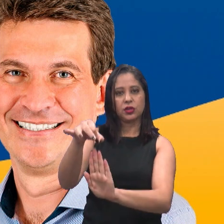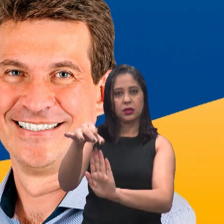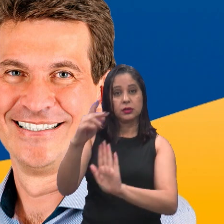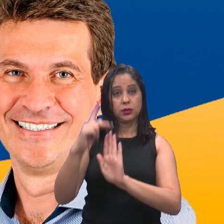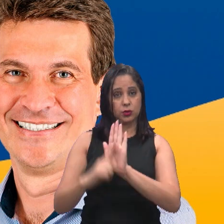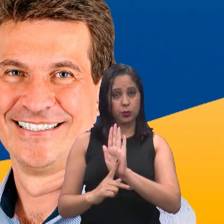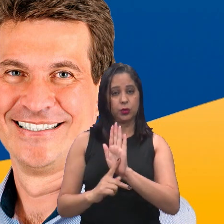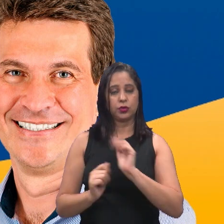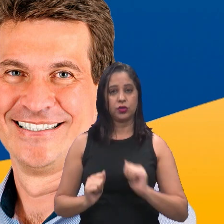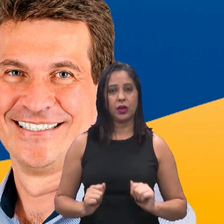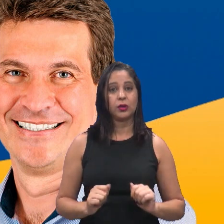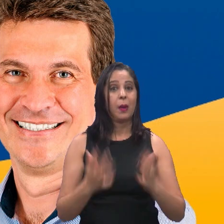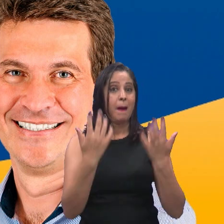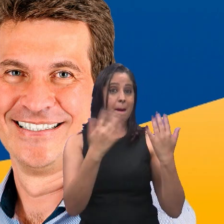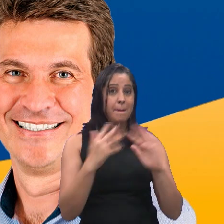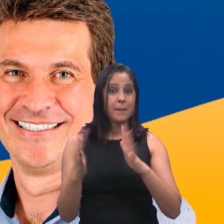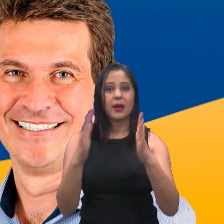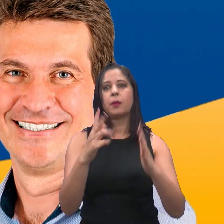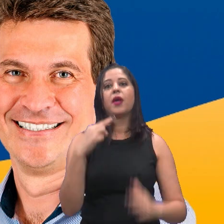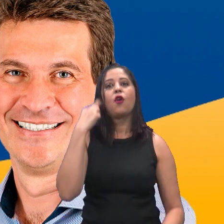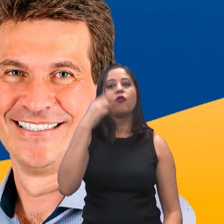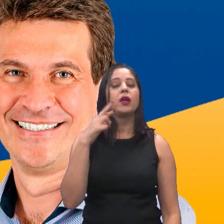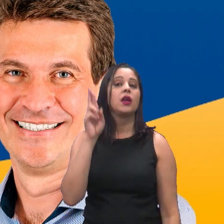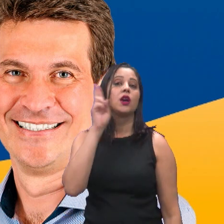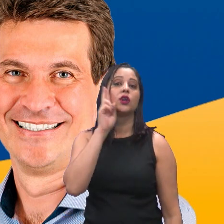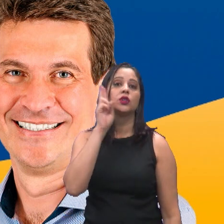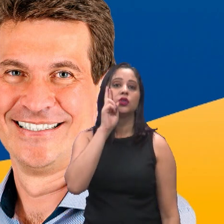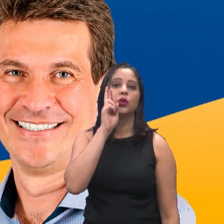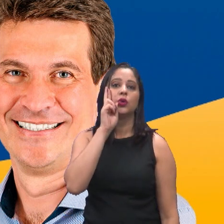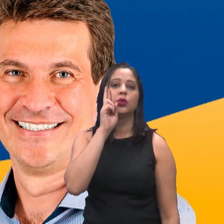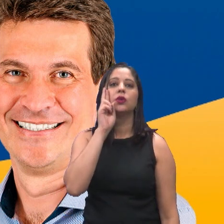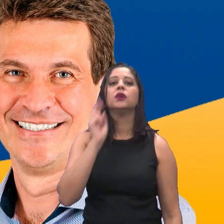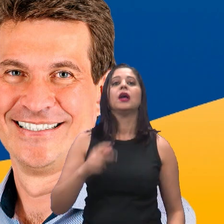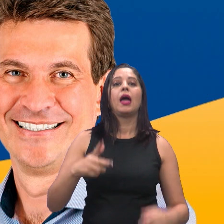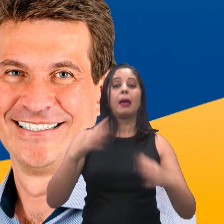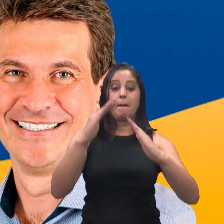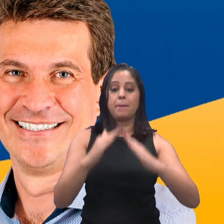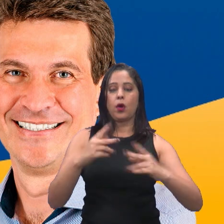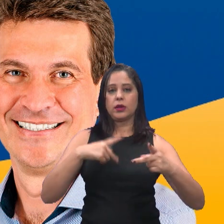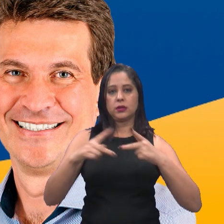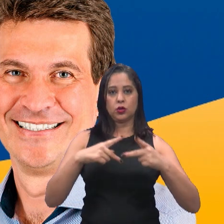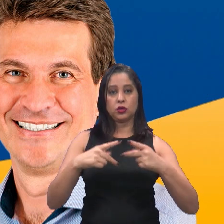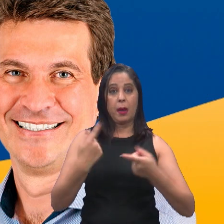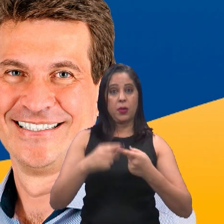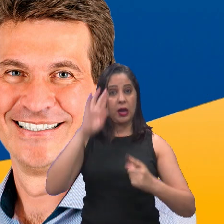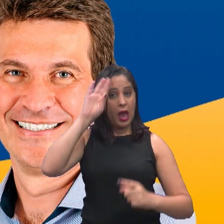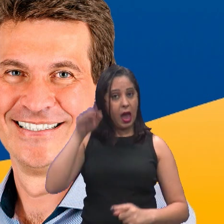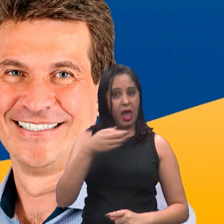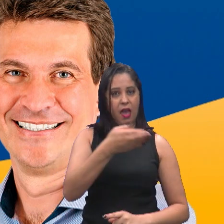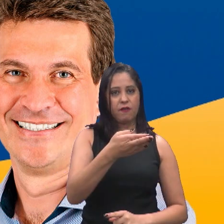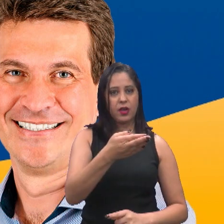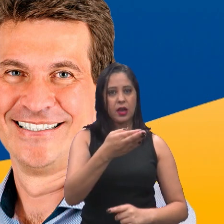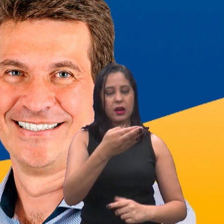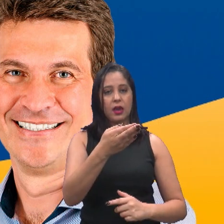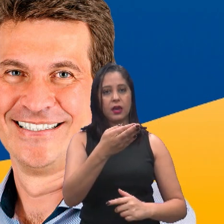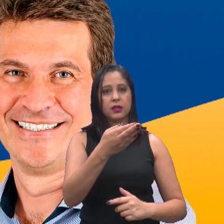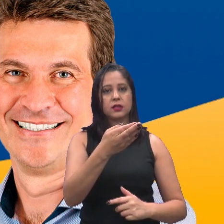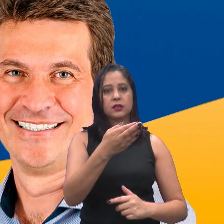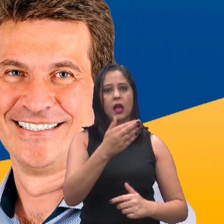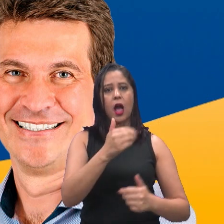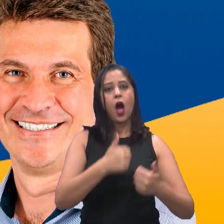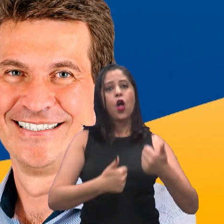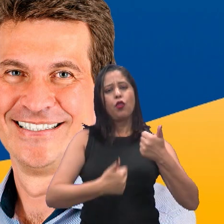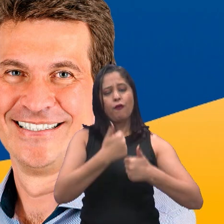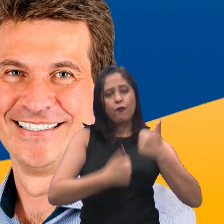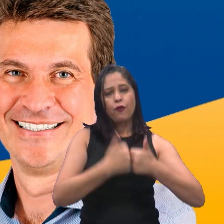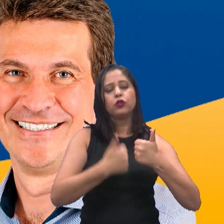Quero também parabenizar o vereador Renato Santiago, de São José dos Campos, que é uma referência no futebol do Vale do Paraíba e tem liderado